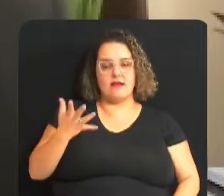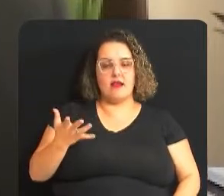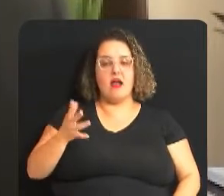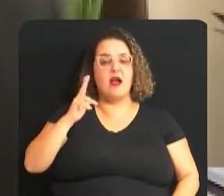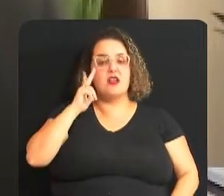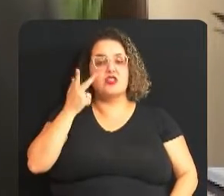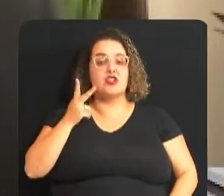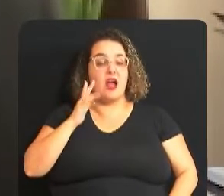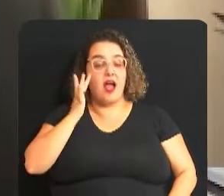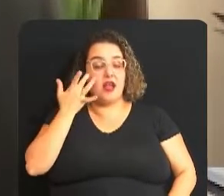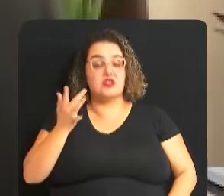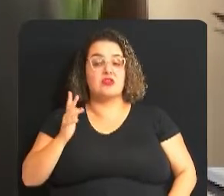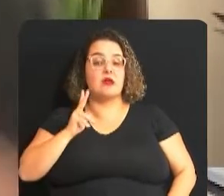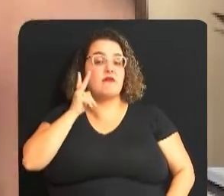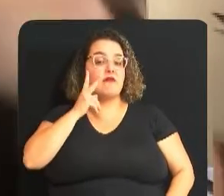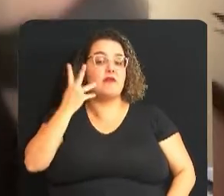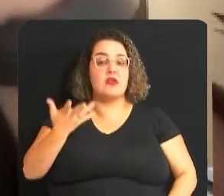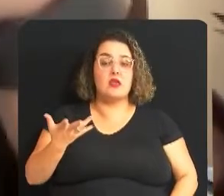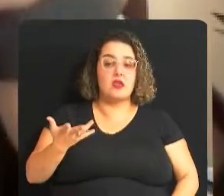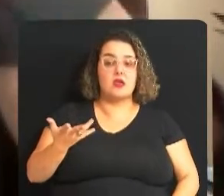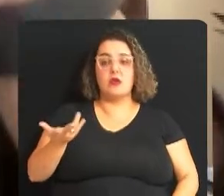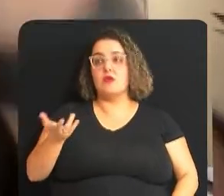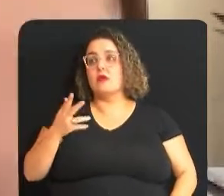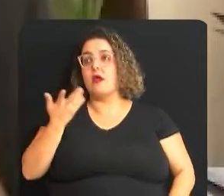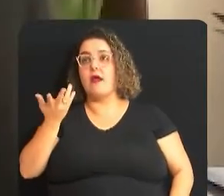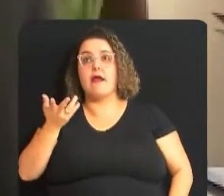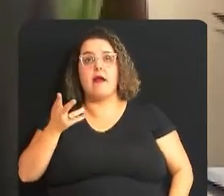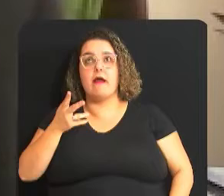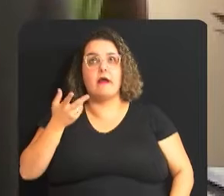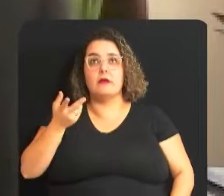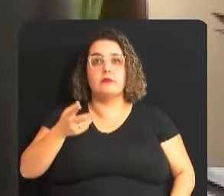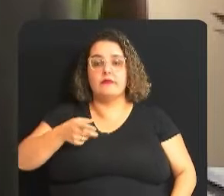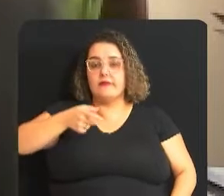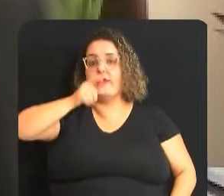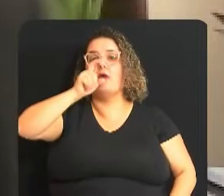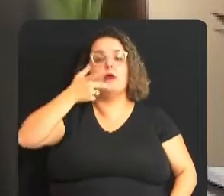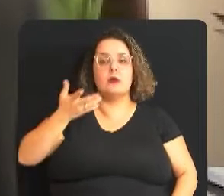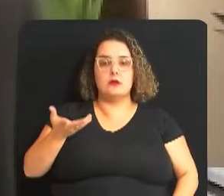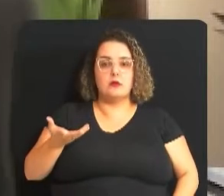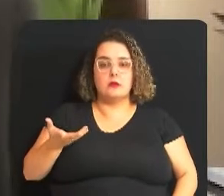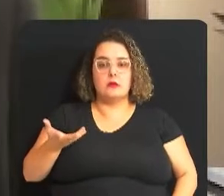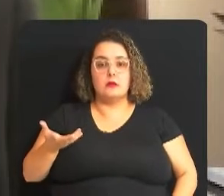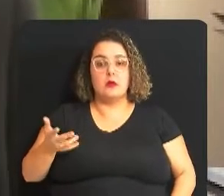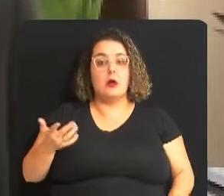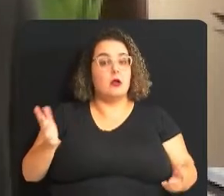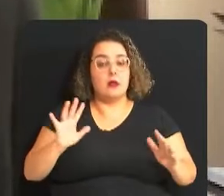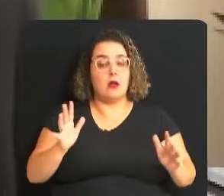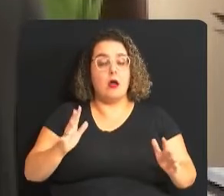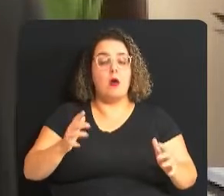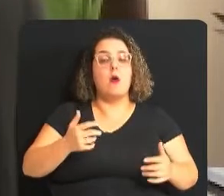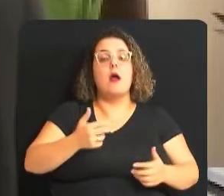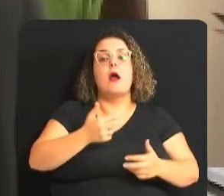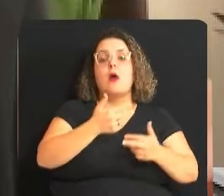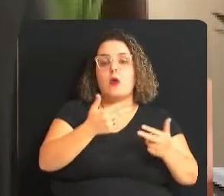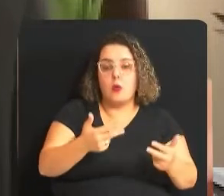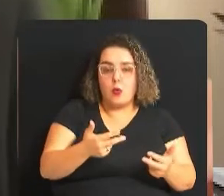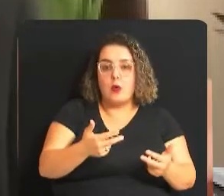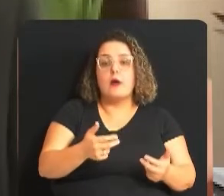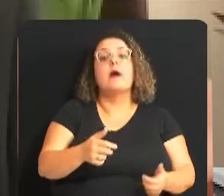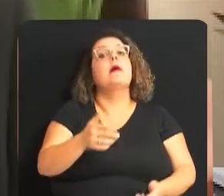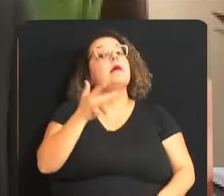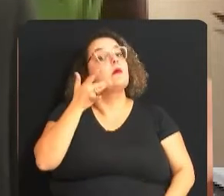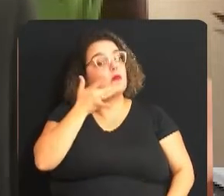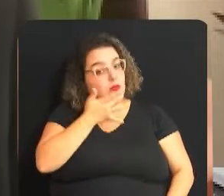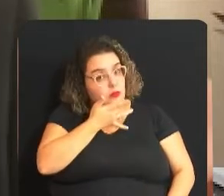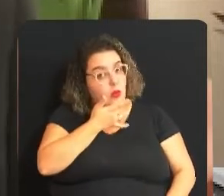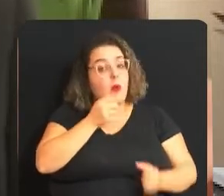Drink é tudo que não é água. O que é o drink? É algo que é gostoso, pode ter álcool ou não.